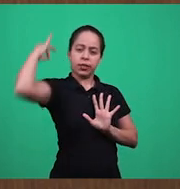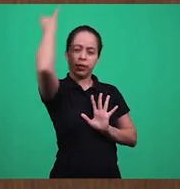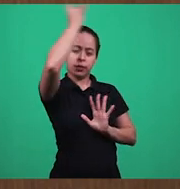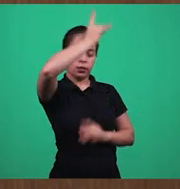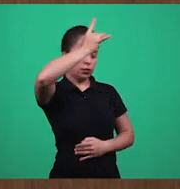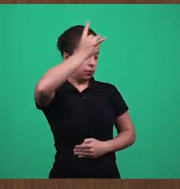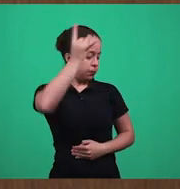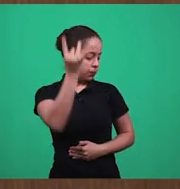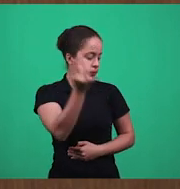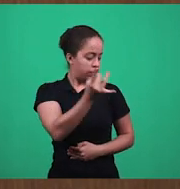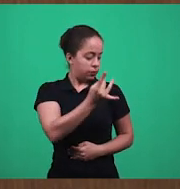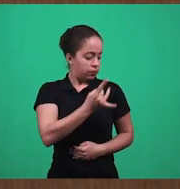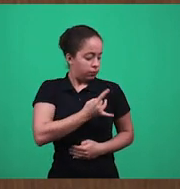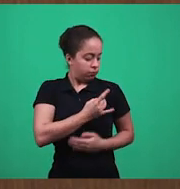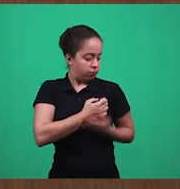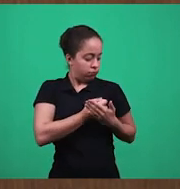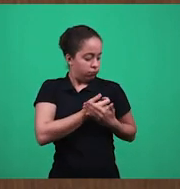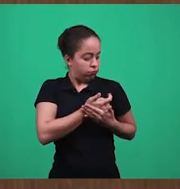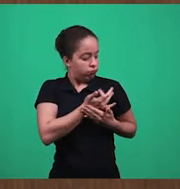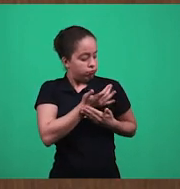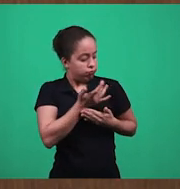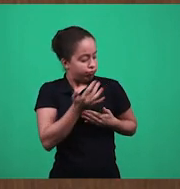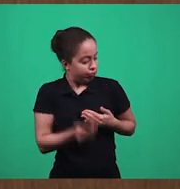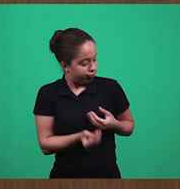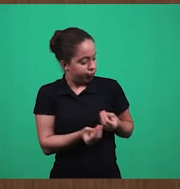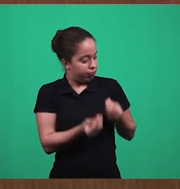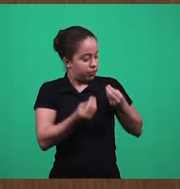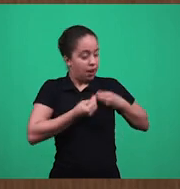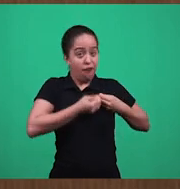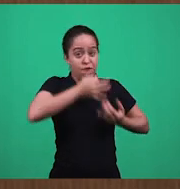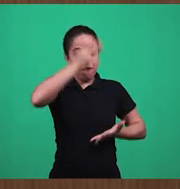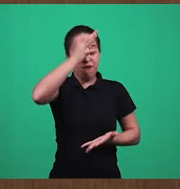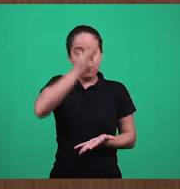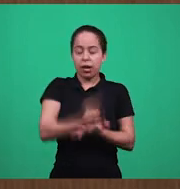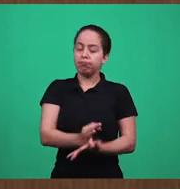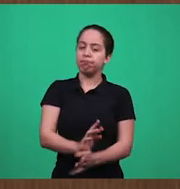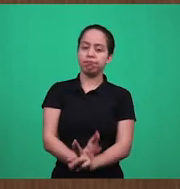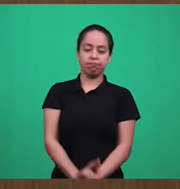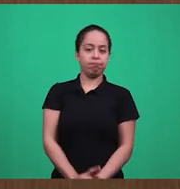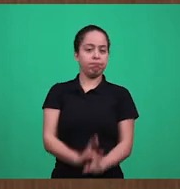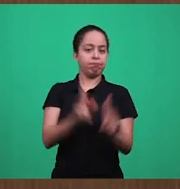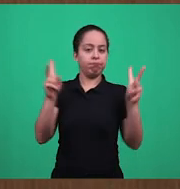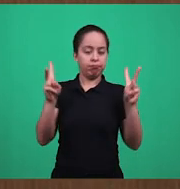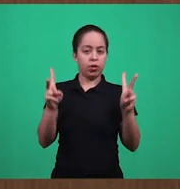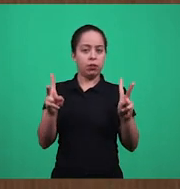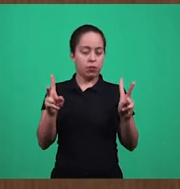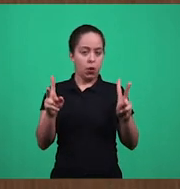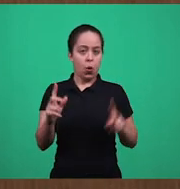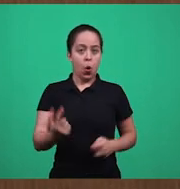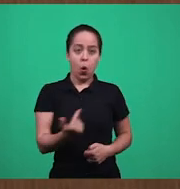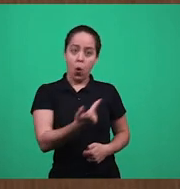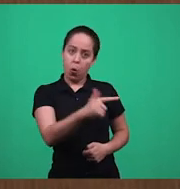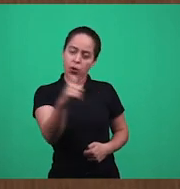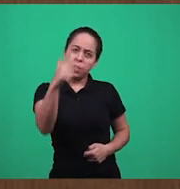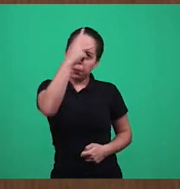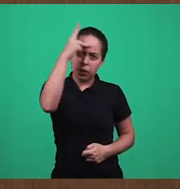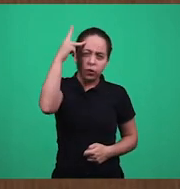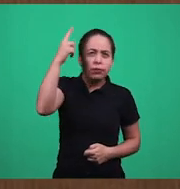que produz aí uma fé completamente diferente daquela que as pessoas às